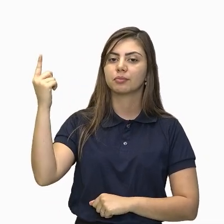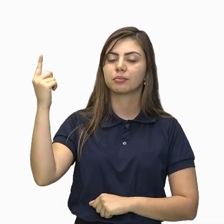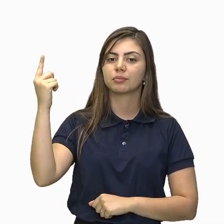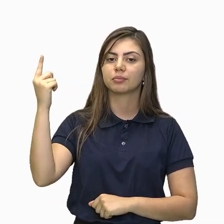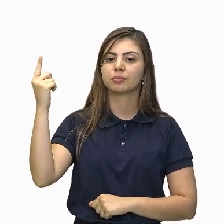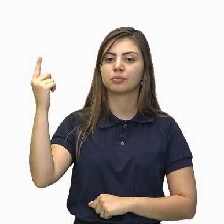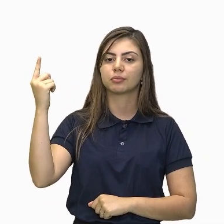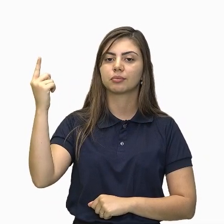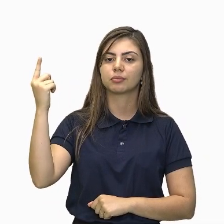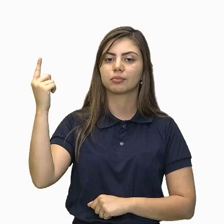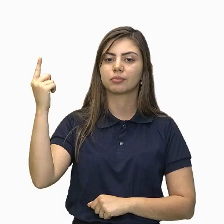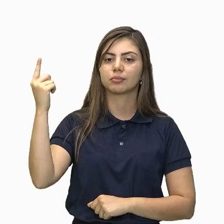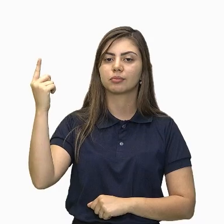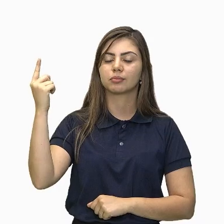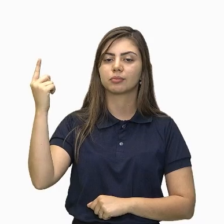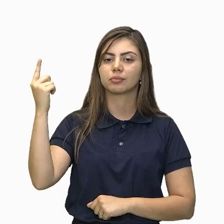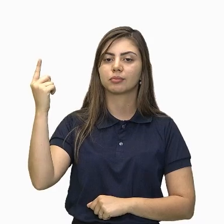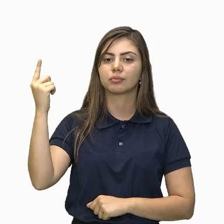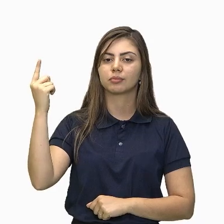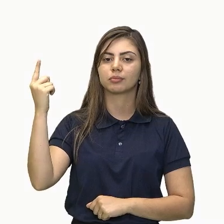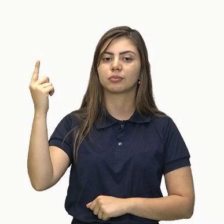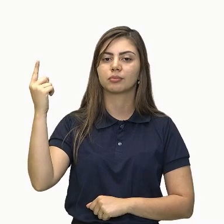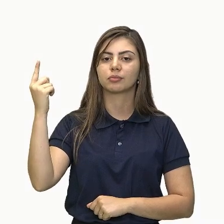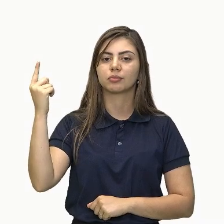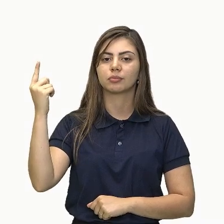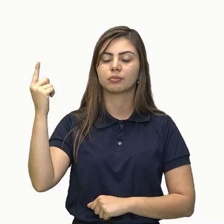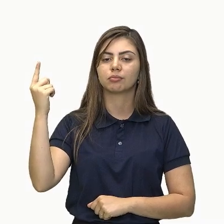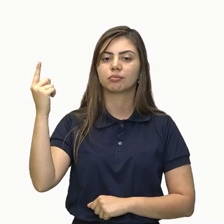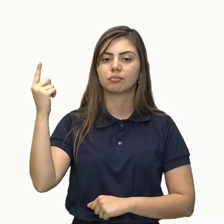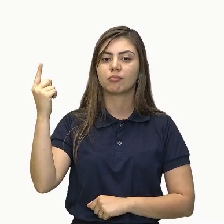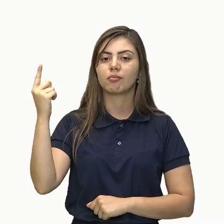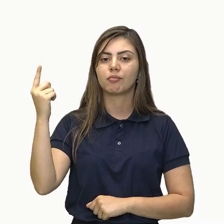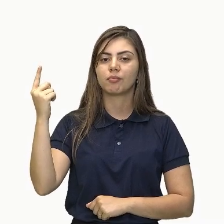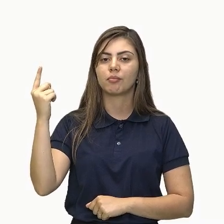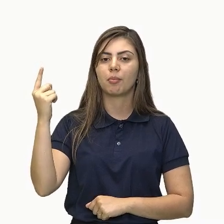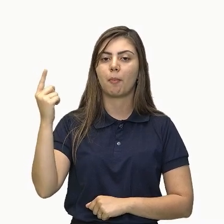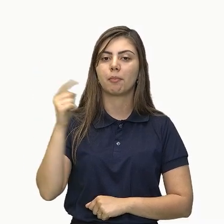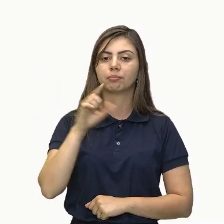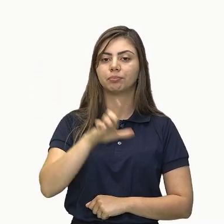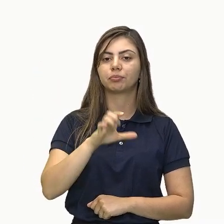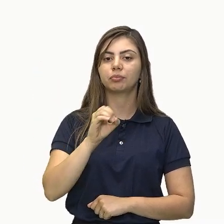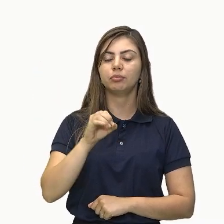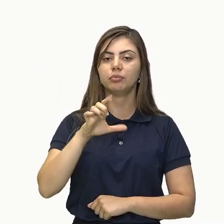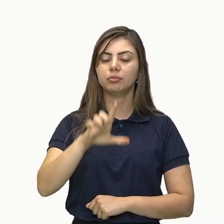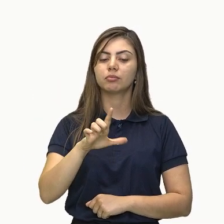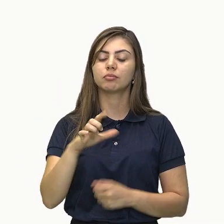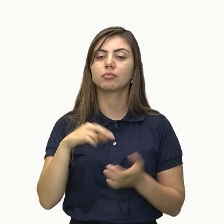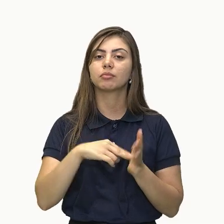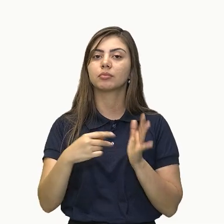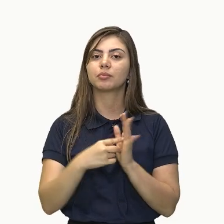Essa daqui significa laughing out loud, rindo muito.